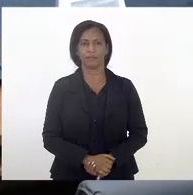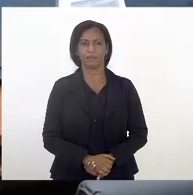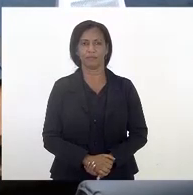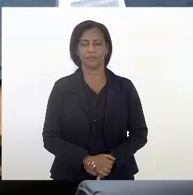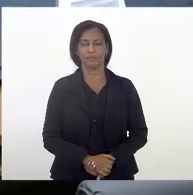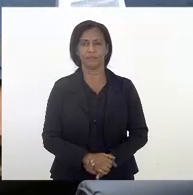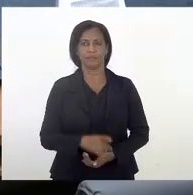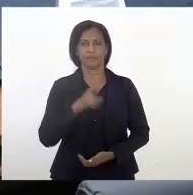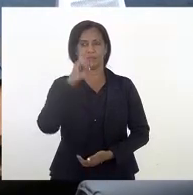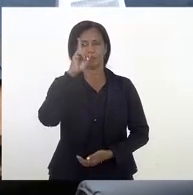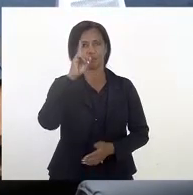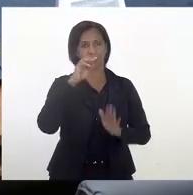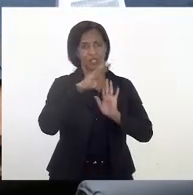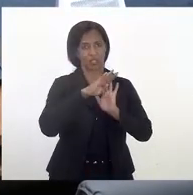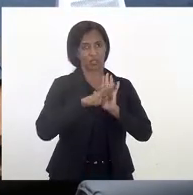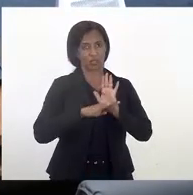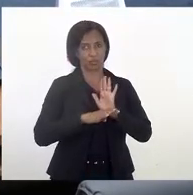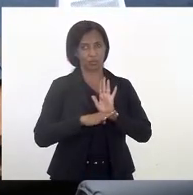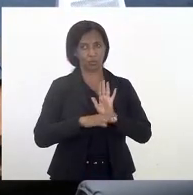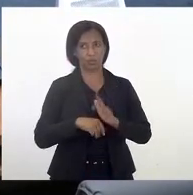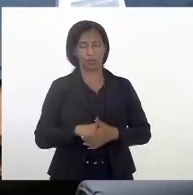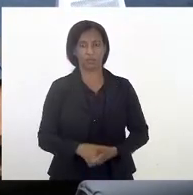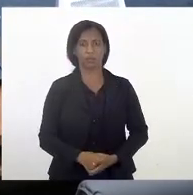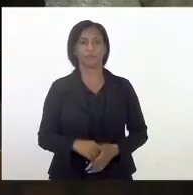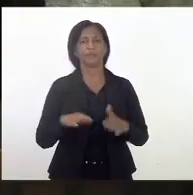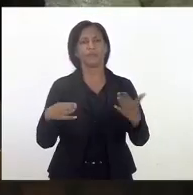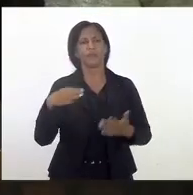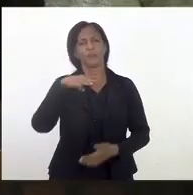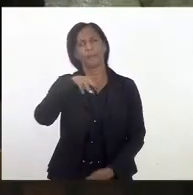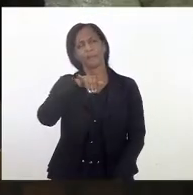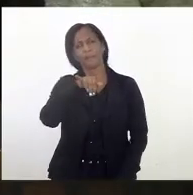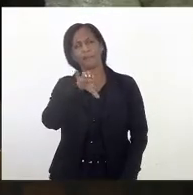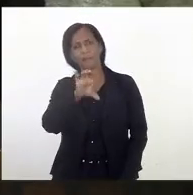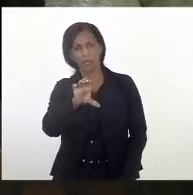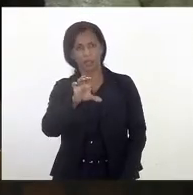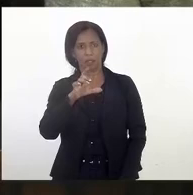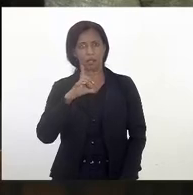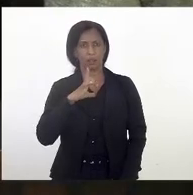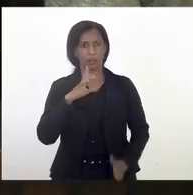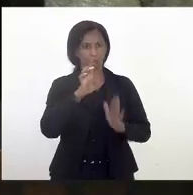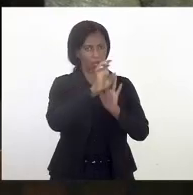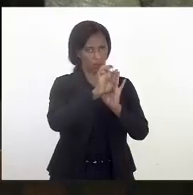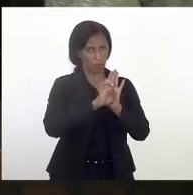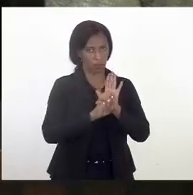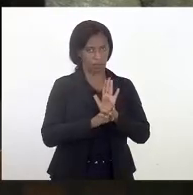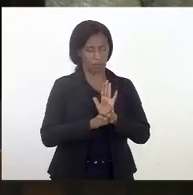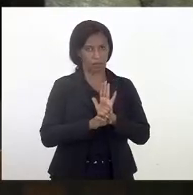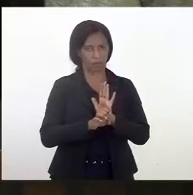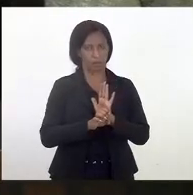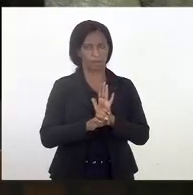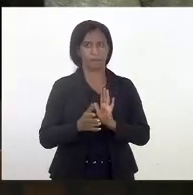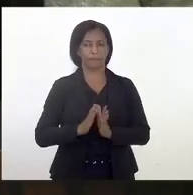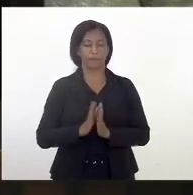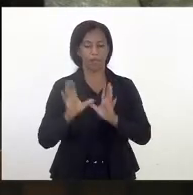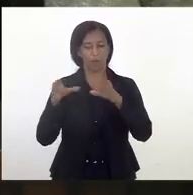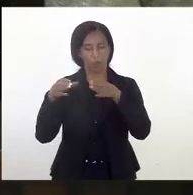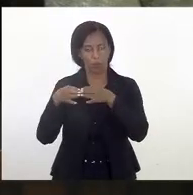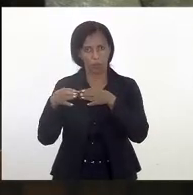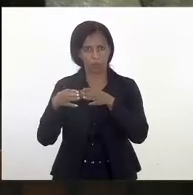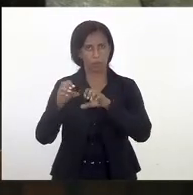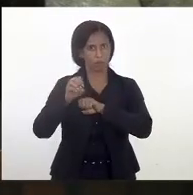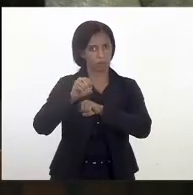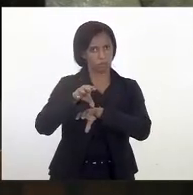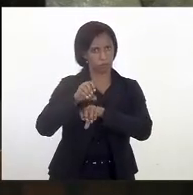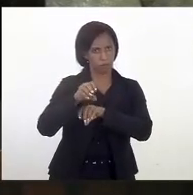O que são Jorge João Pessoa tempo então vem aqui nós temos uma Emenda ao projeto de lei da deputada Martha Rocha a comissão de educação